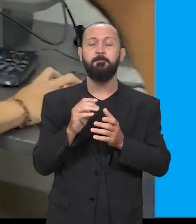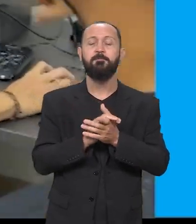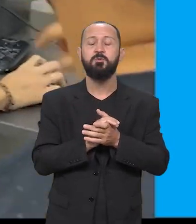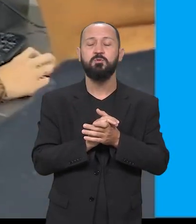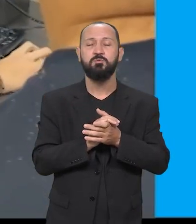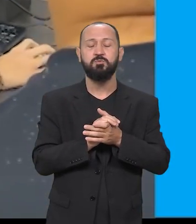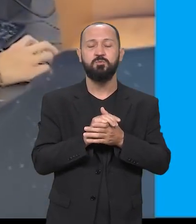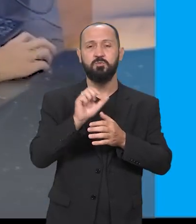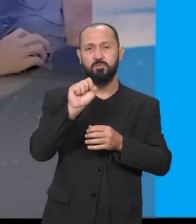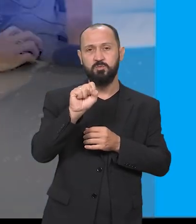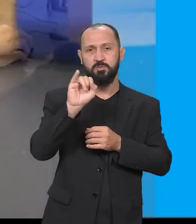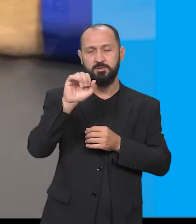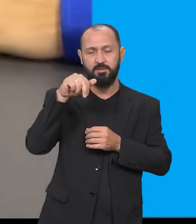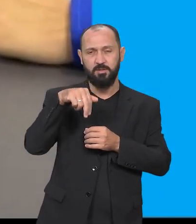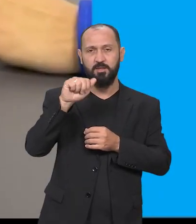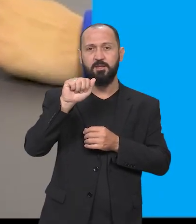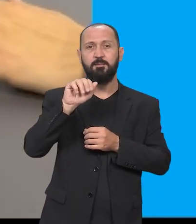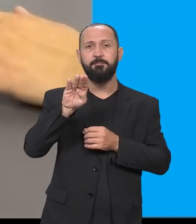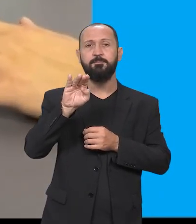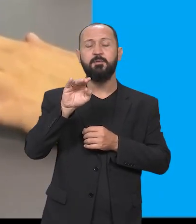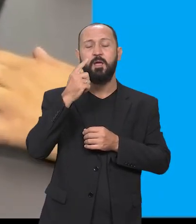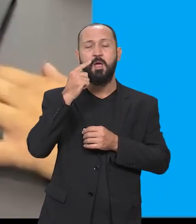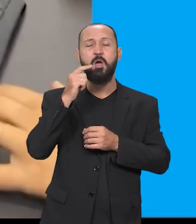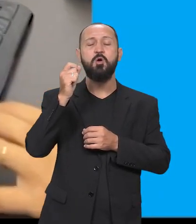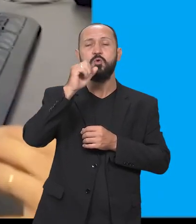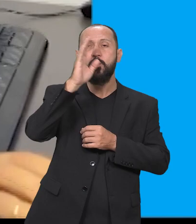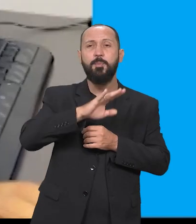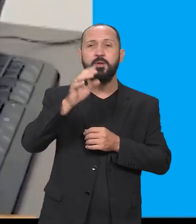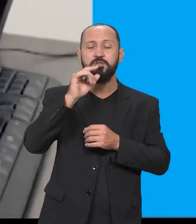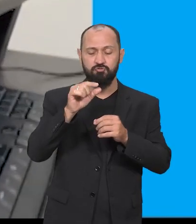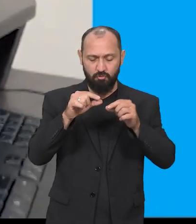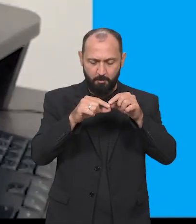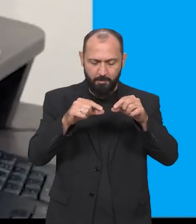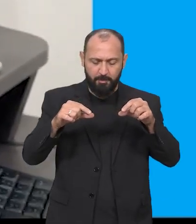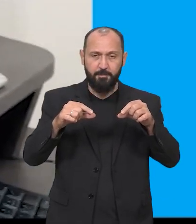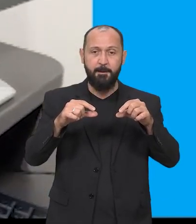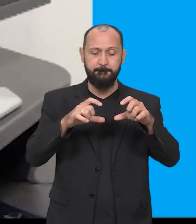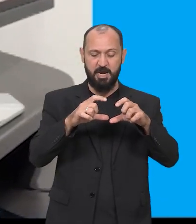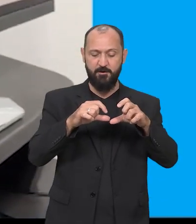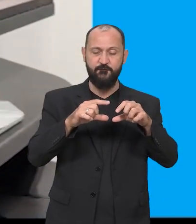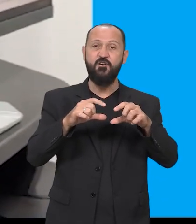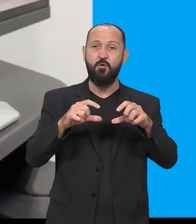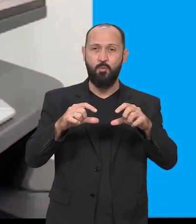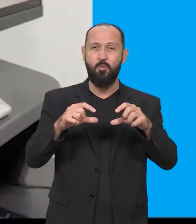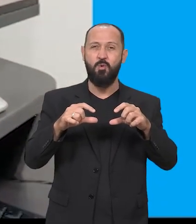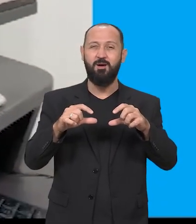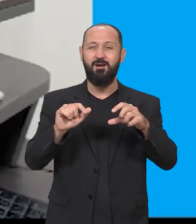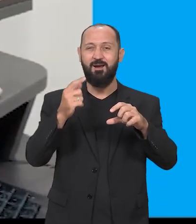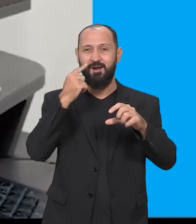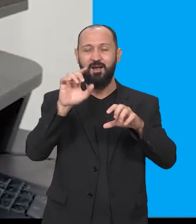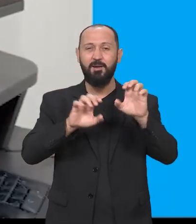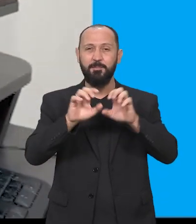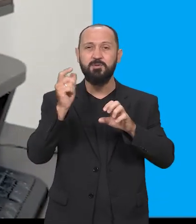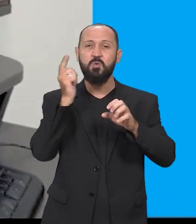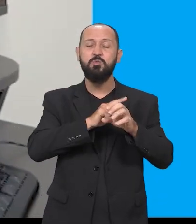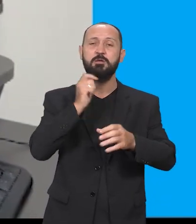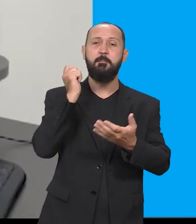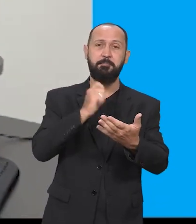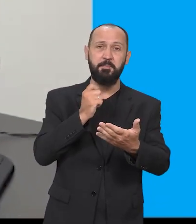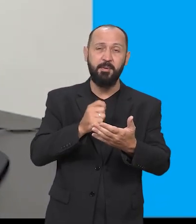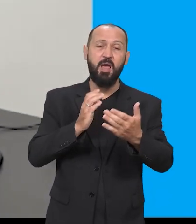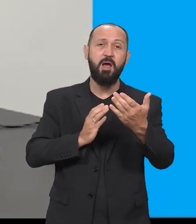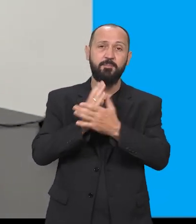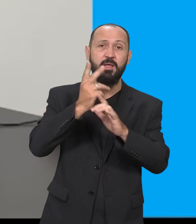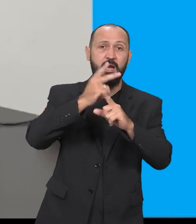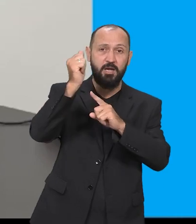Então o SINAB, ele regulamenta o Banco Nacional de Perfis Balísticos. A empresa que ganhou a